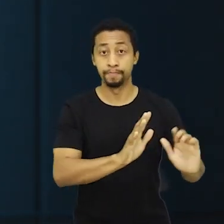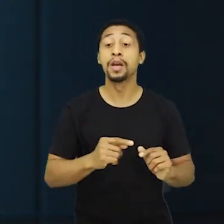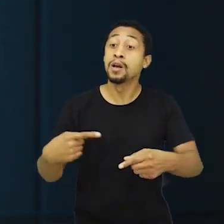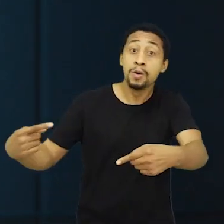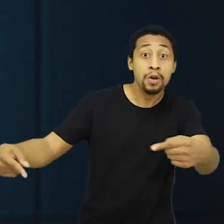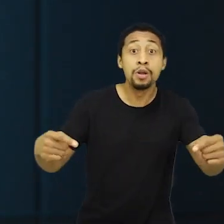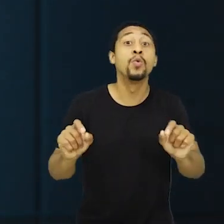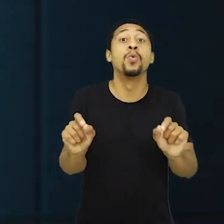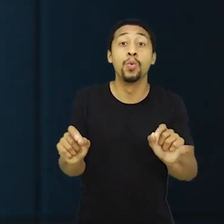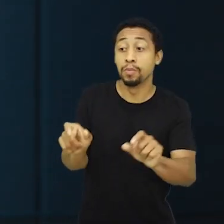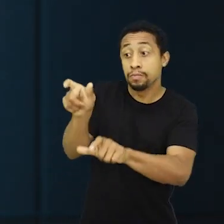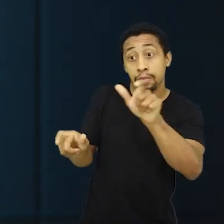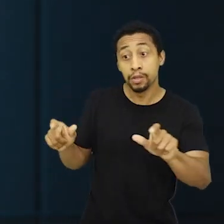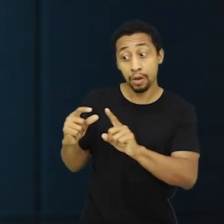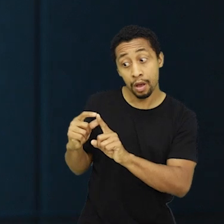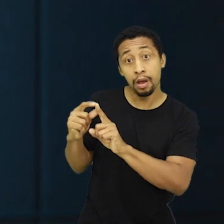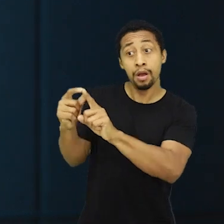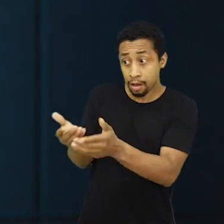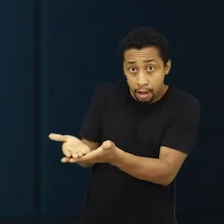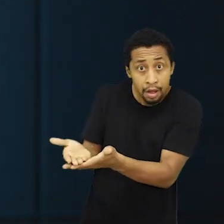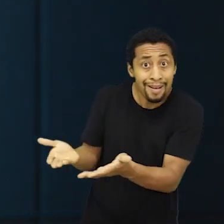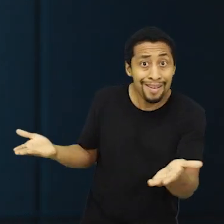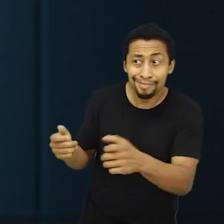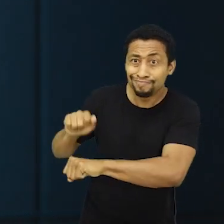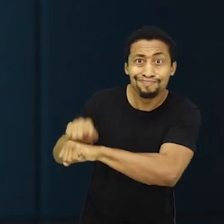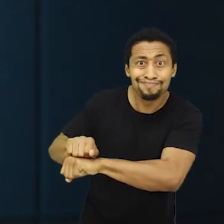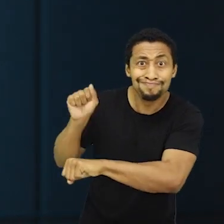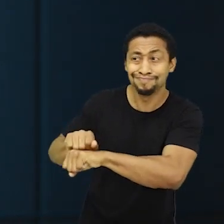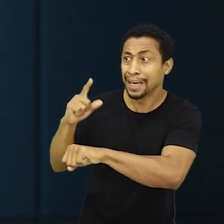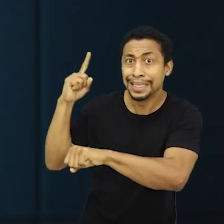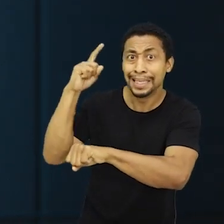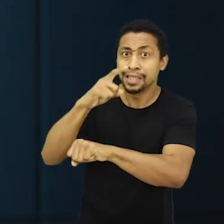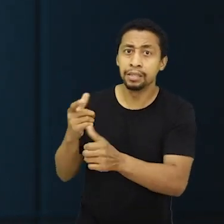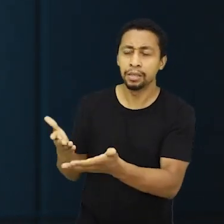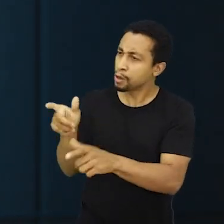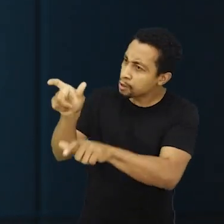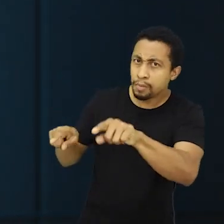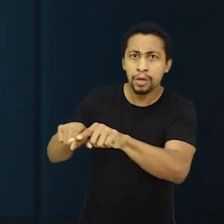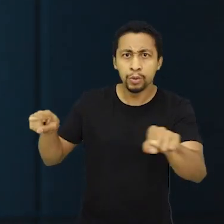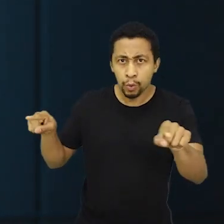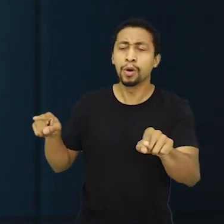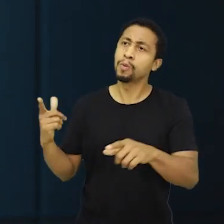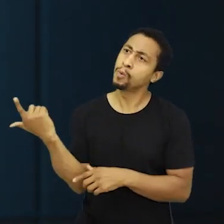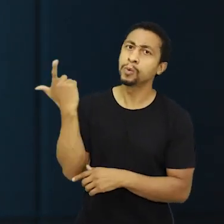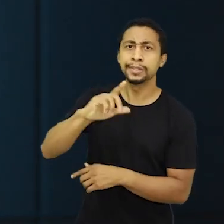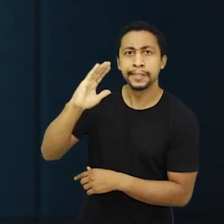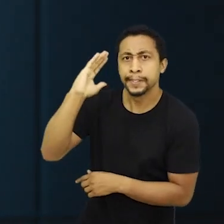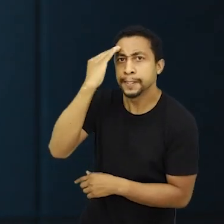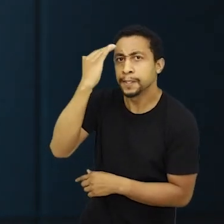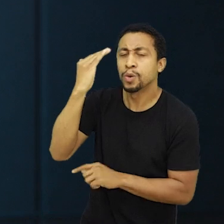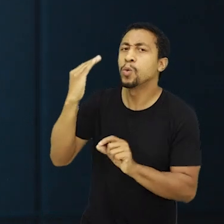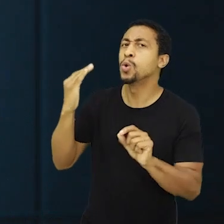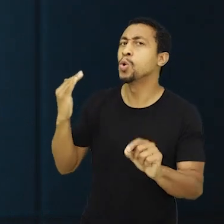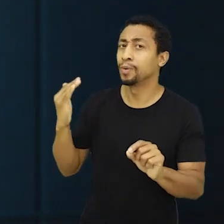comunidades periféricas, vulnerabilizadas, para que estas pessoas possam compreender que muitas vezes, ou na